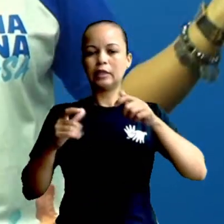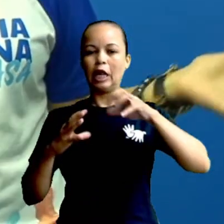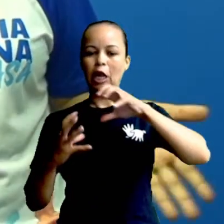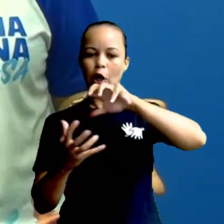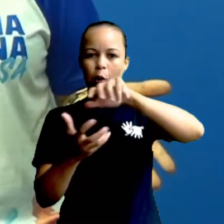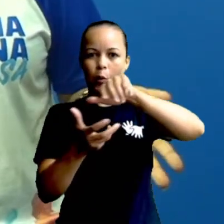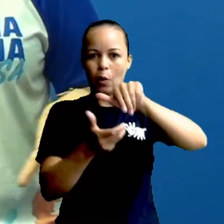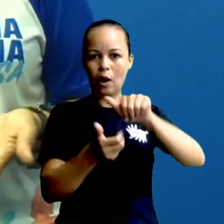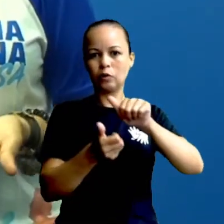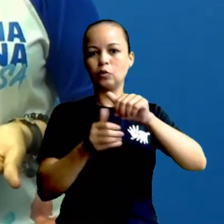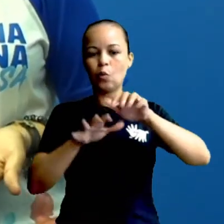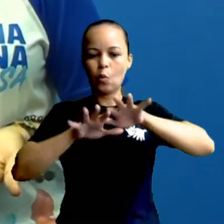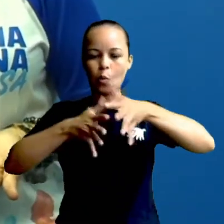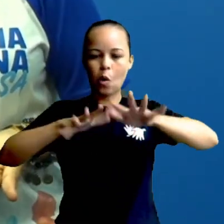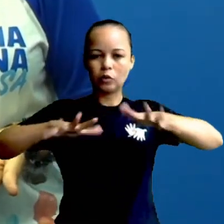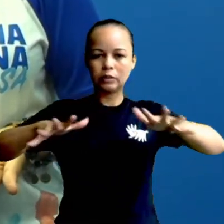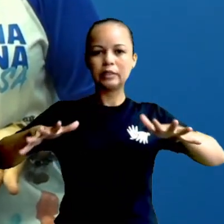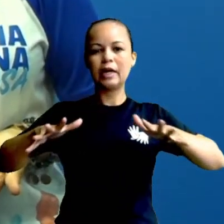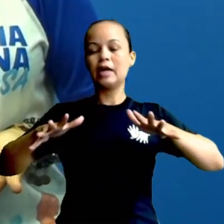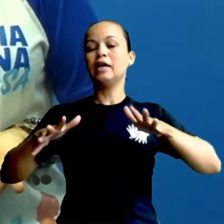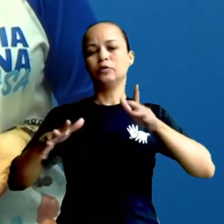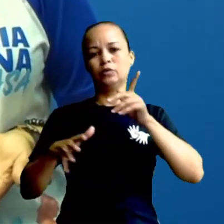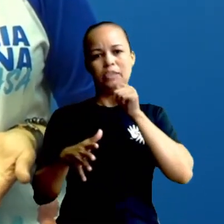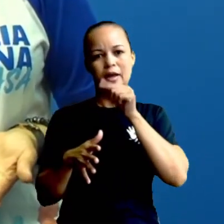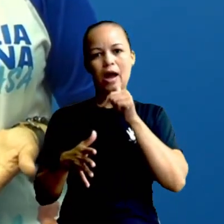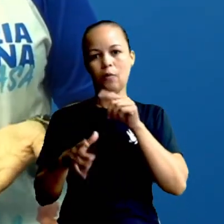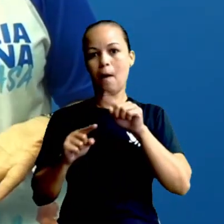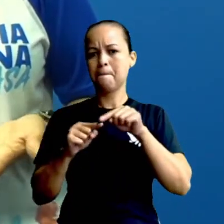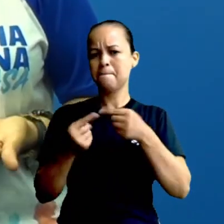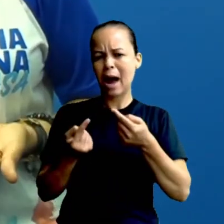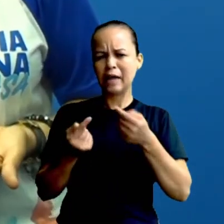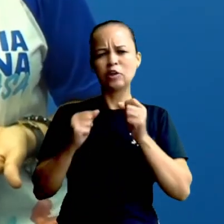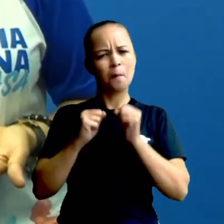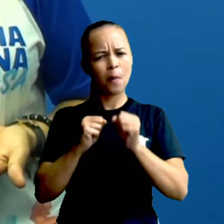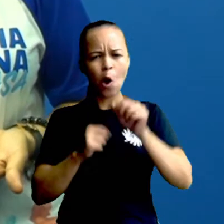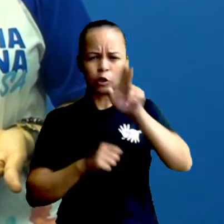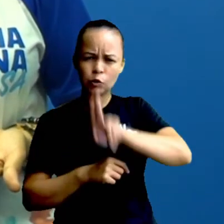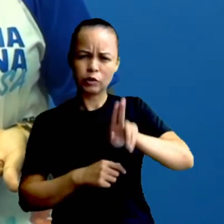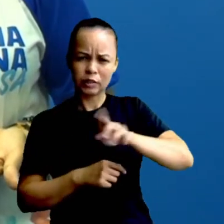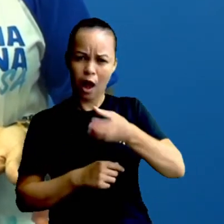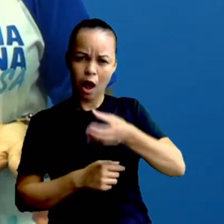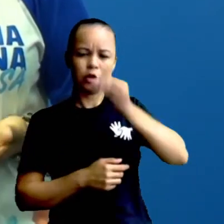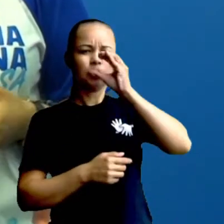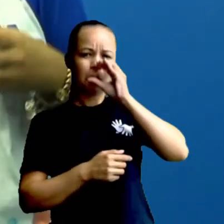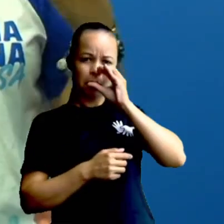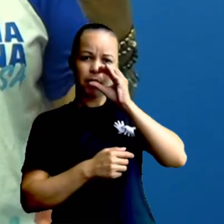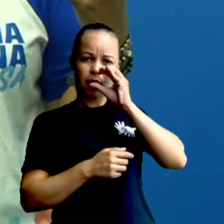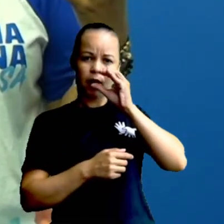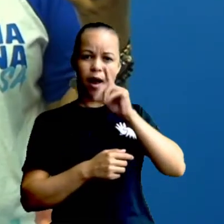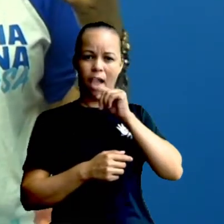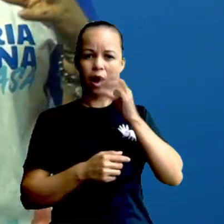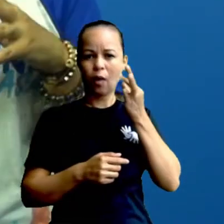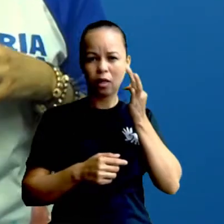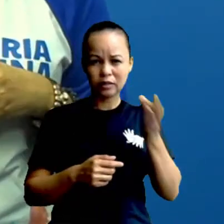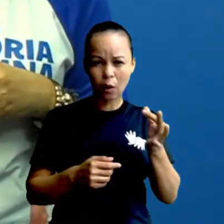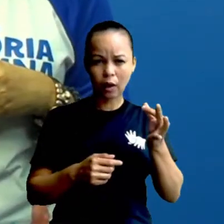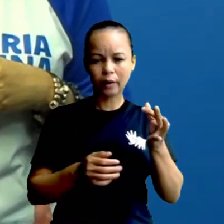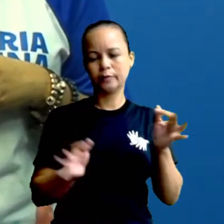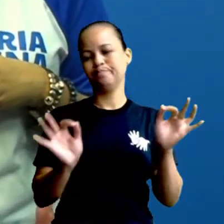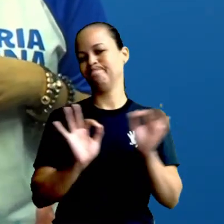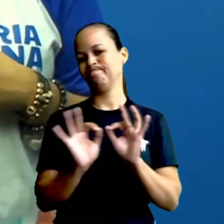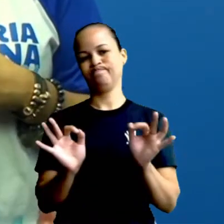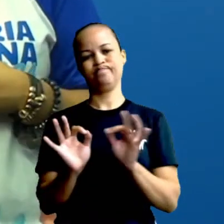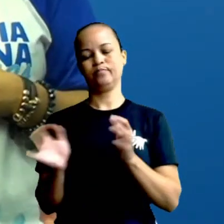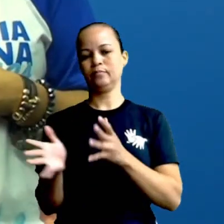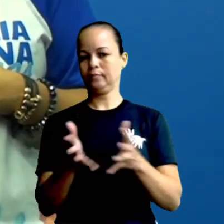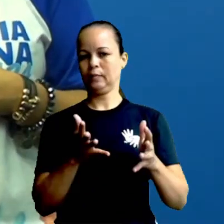aí, mas essa água não é para consumo, não é aquela água que a gente pode beber. Então, a gente tem muita água, mas nem toda é